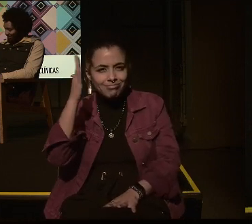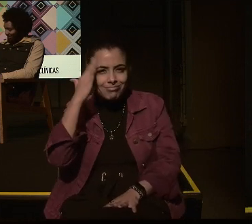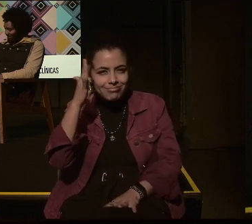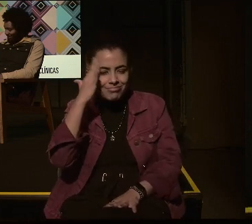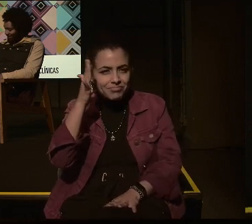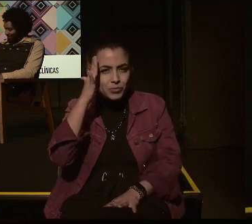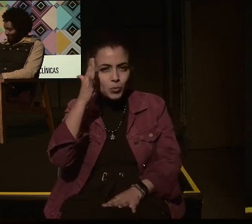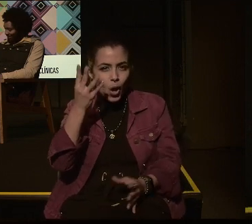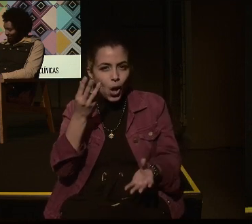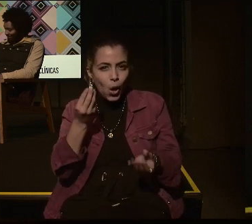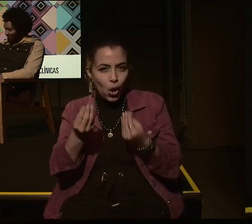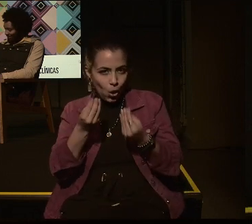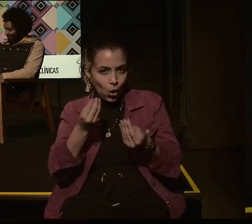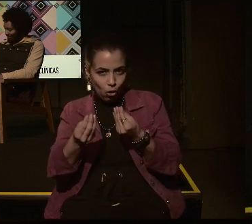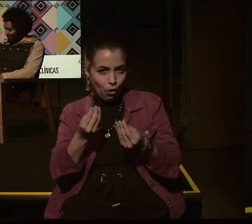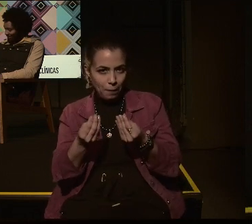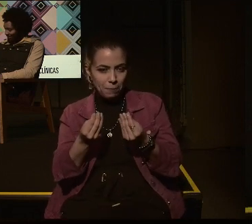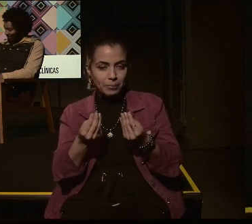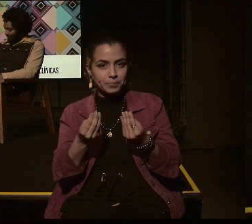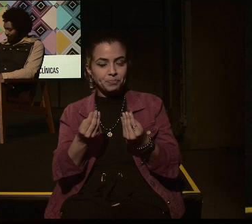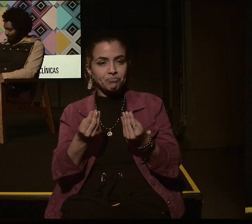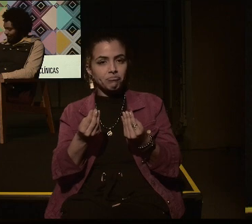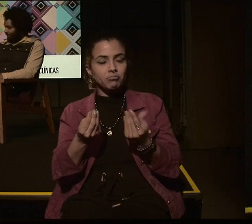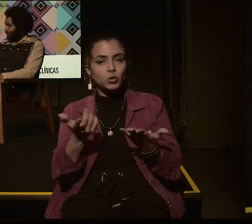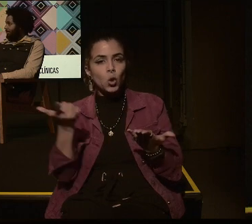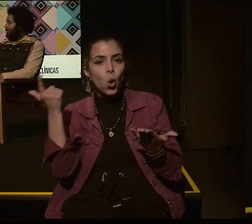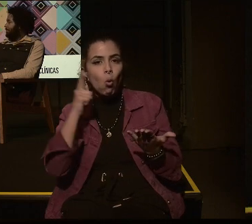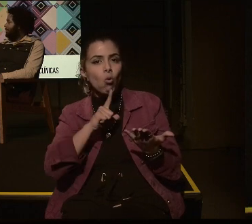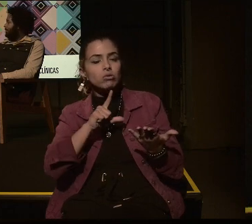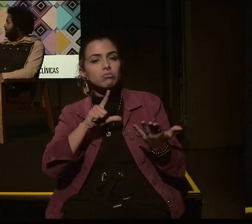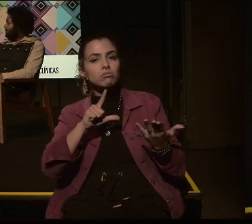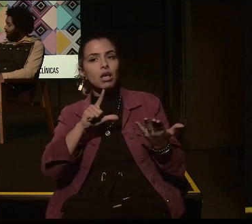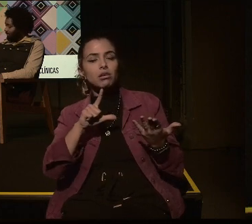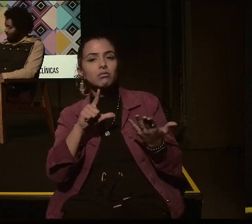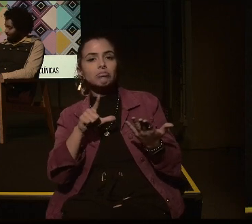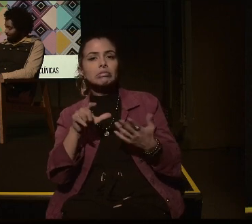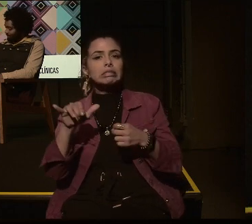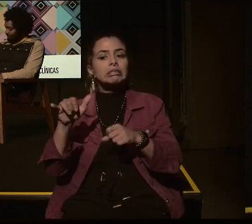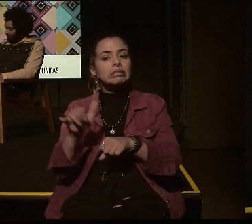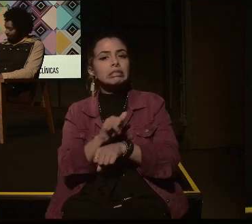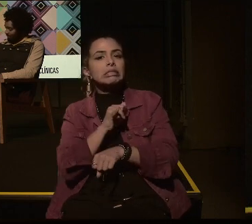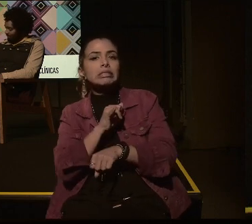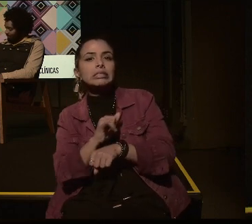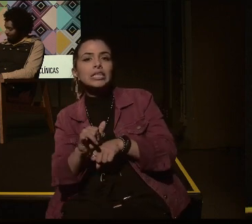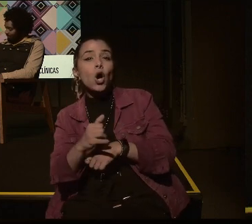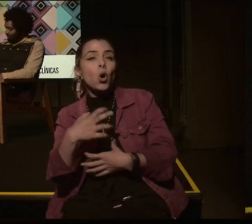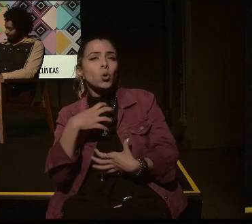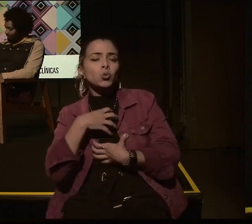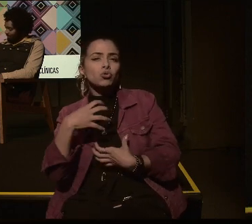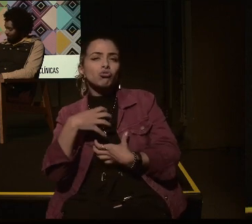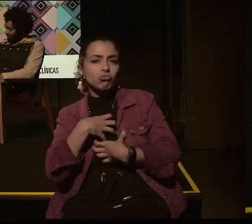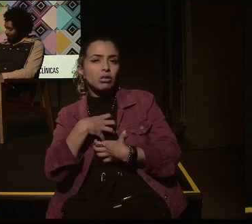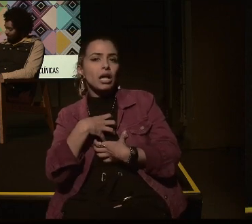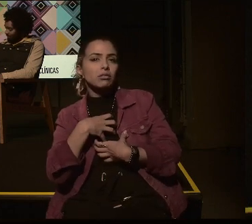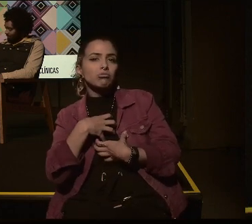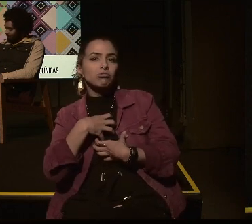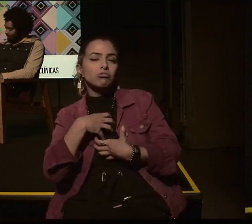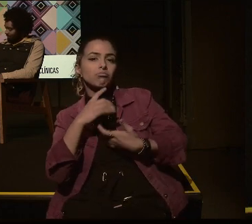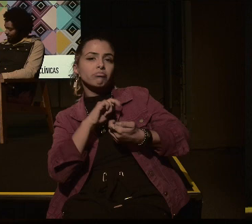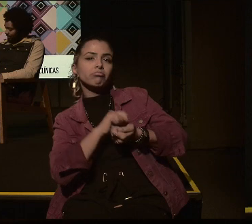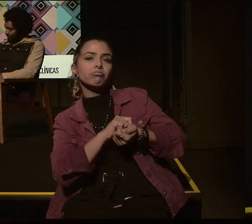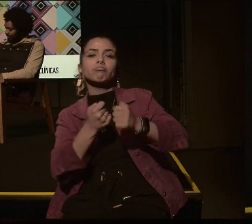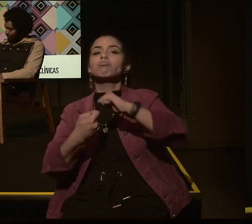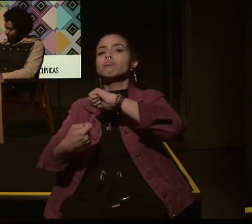tem um atributo que vai sendo uma ponte, um objeto meio de